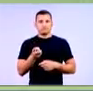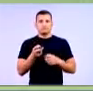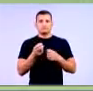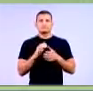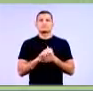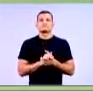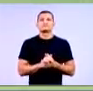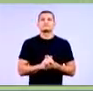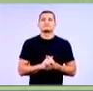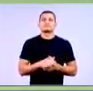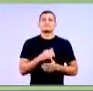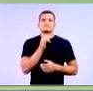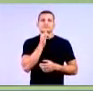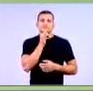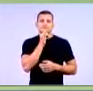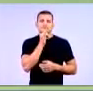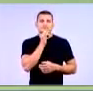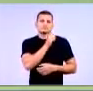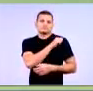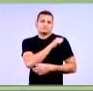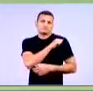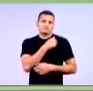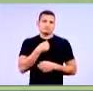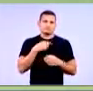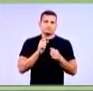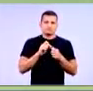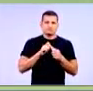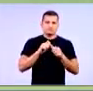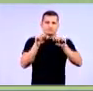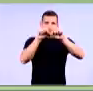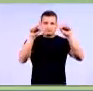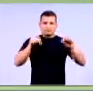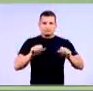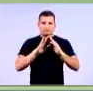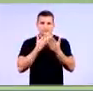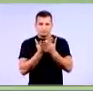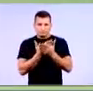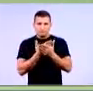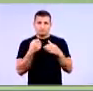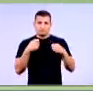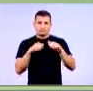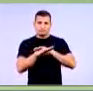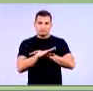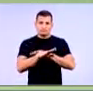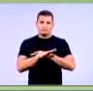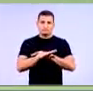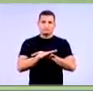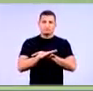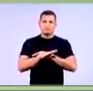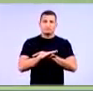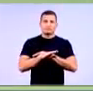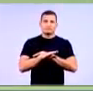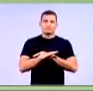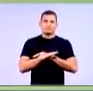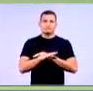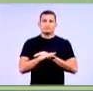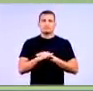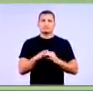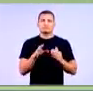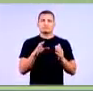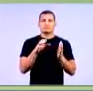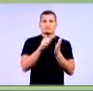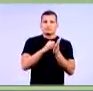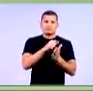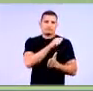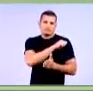dar o exemplo aqui de um aluno, né? Eu vou desenvolver um sistema escolar e eu preciso gravar os dados de um aluno que é matriculado na escola.